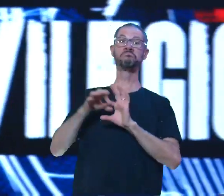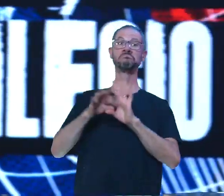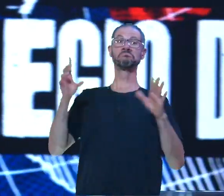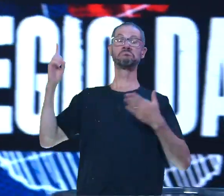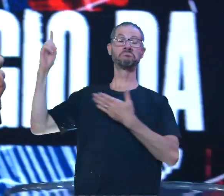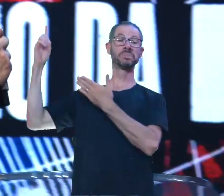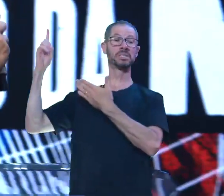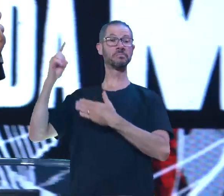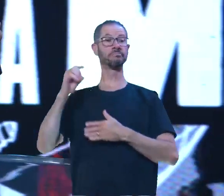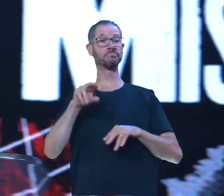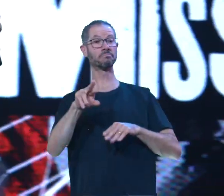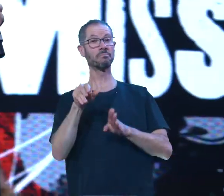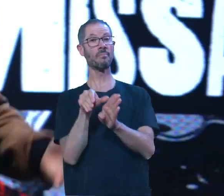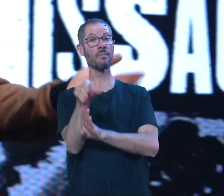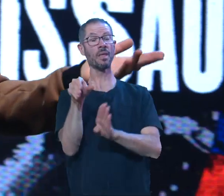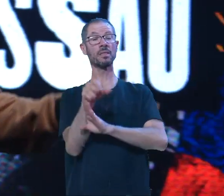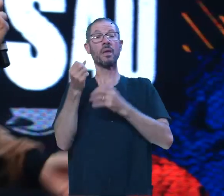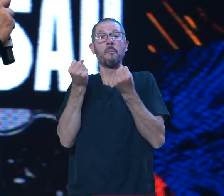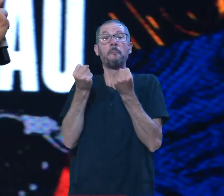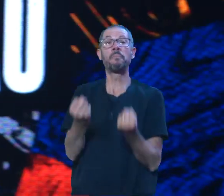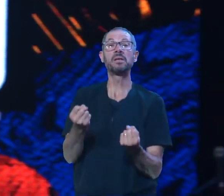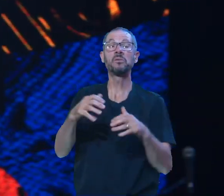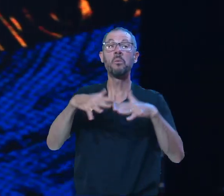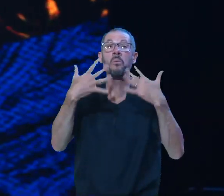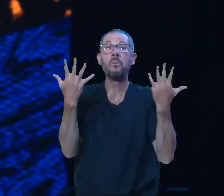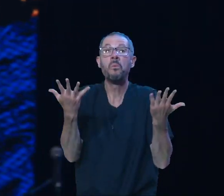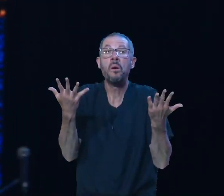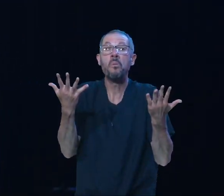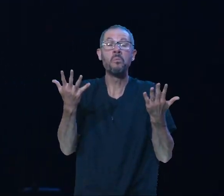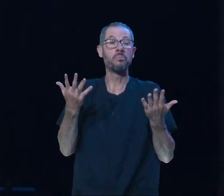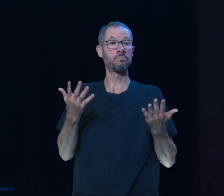Meu irmão, que peso que você está carregando então?